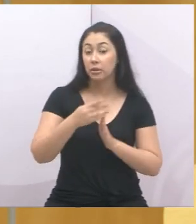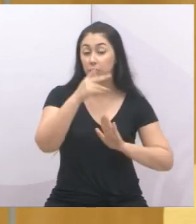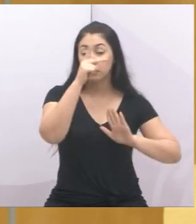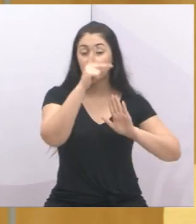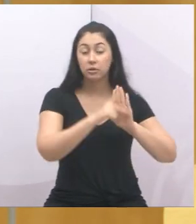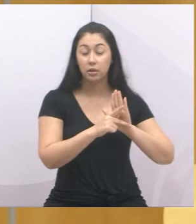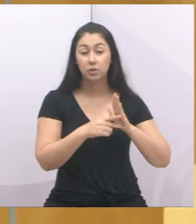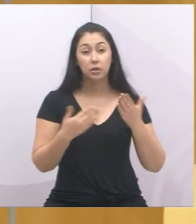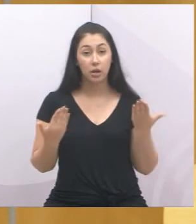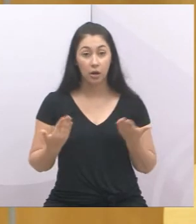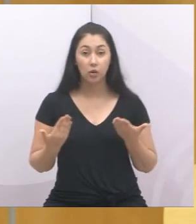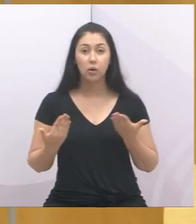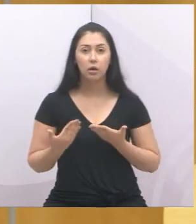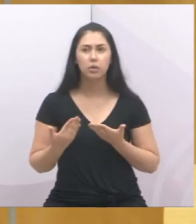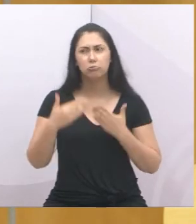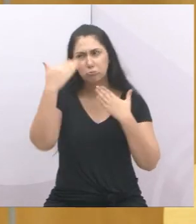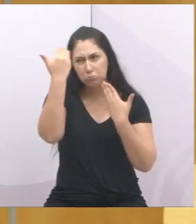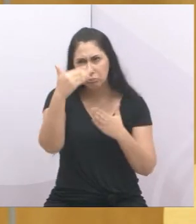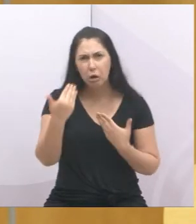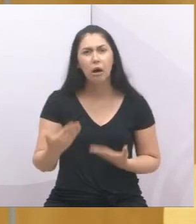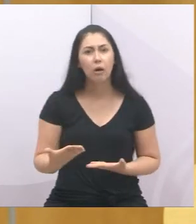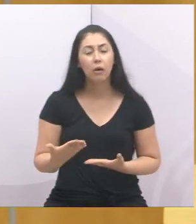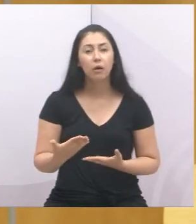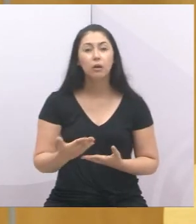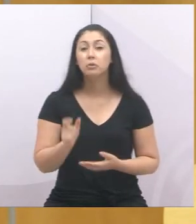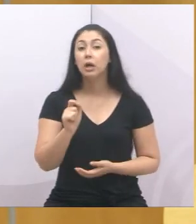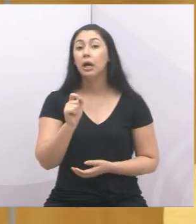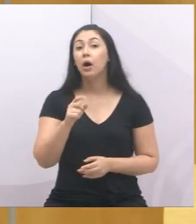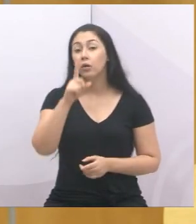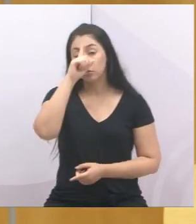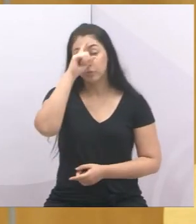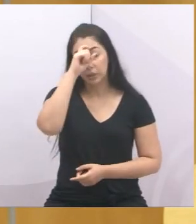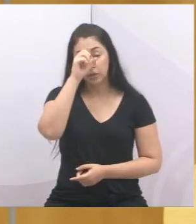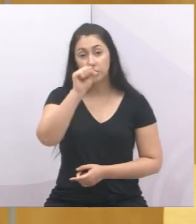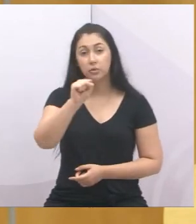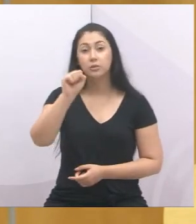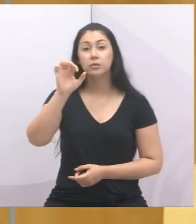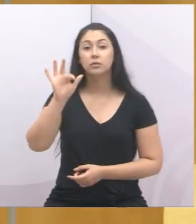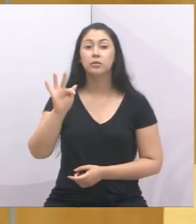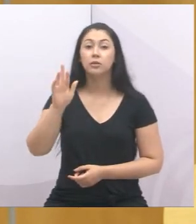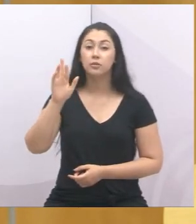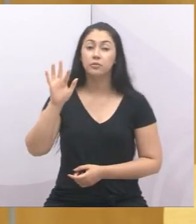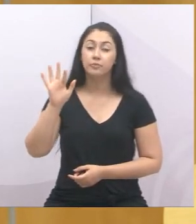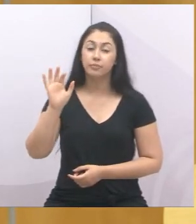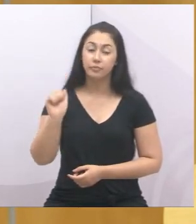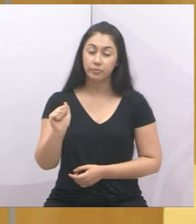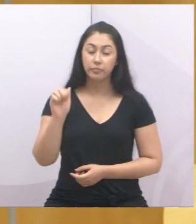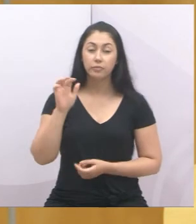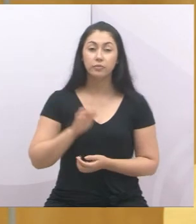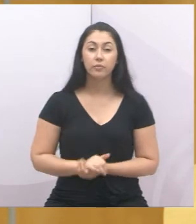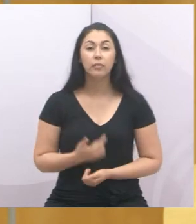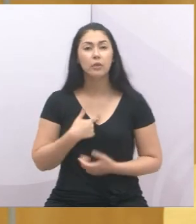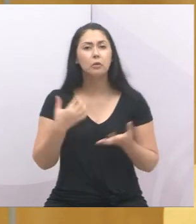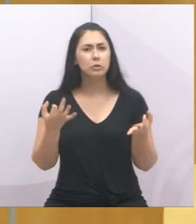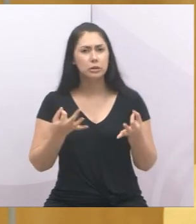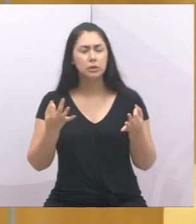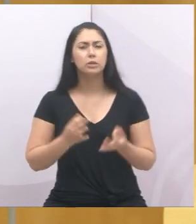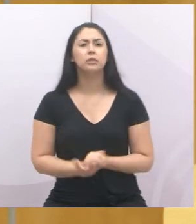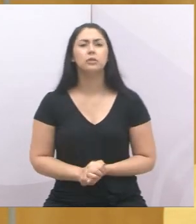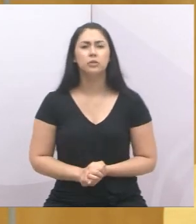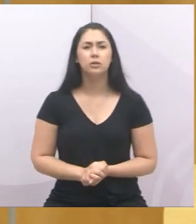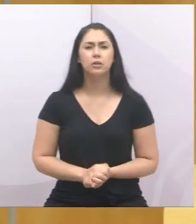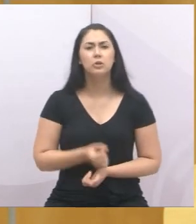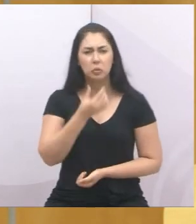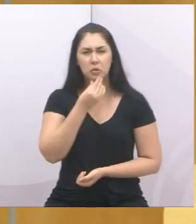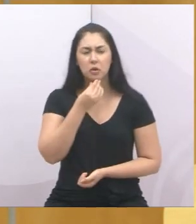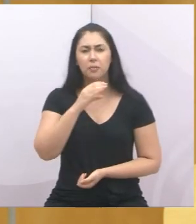hoje honra a cidade de Jacareí, que é o Hospital São Francisco. E eu tenho a certeza o quanto o Dr. Carlos